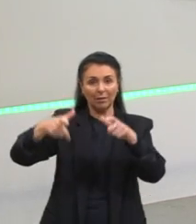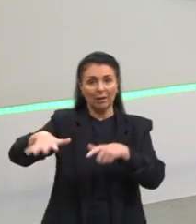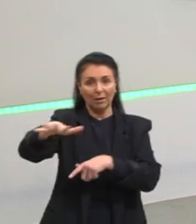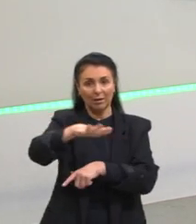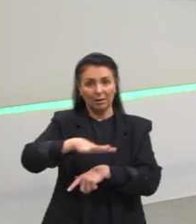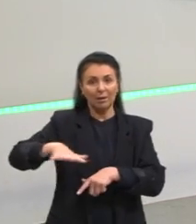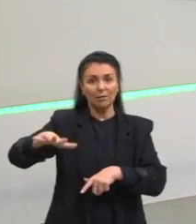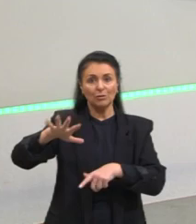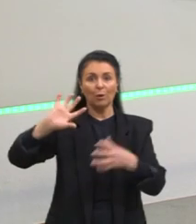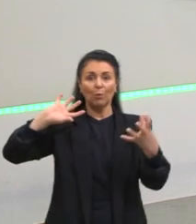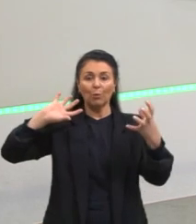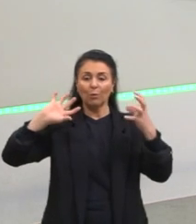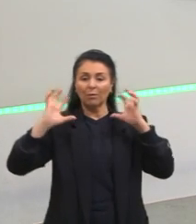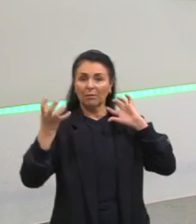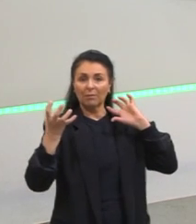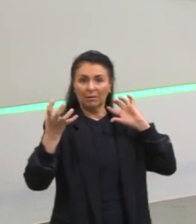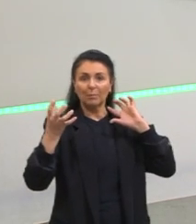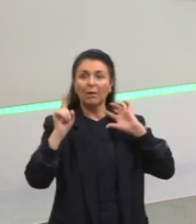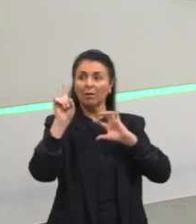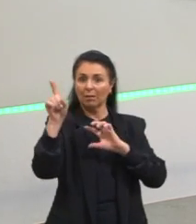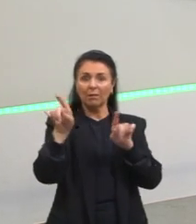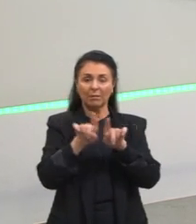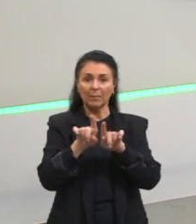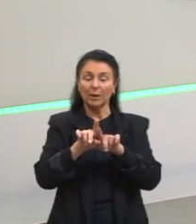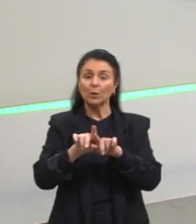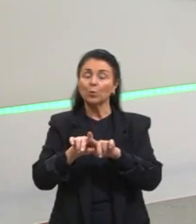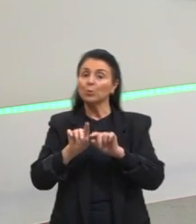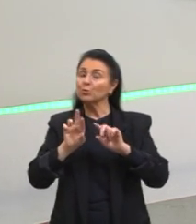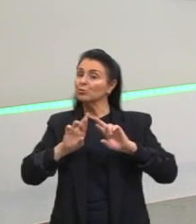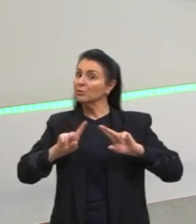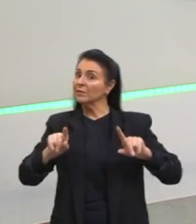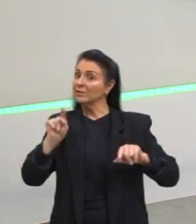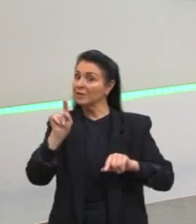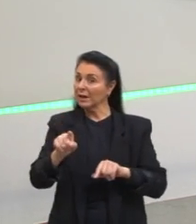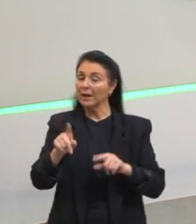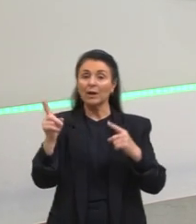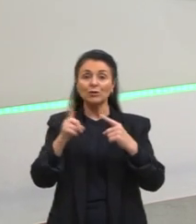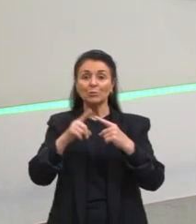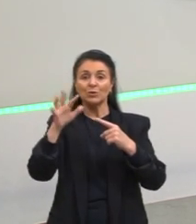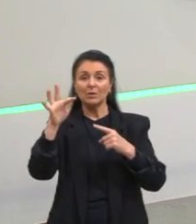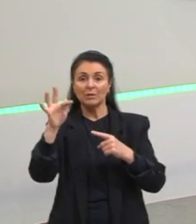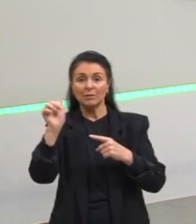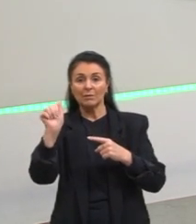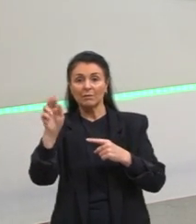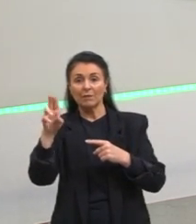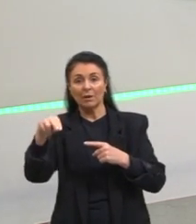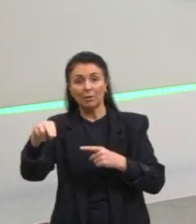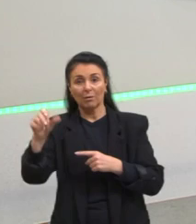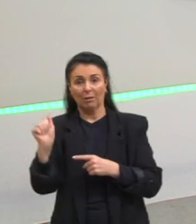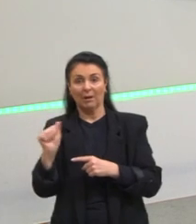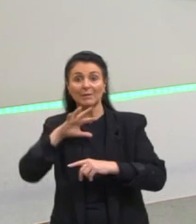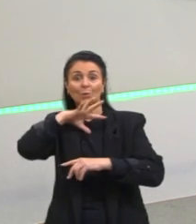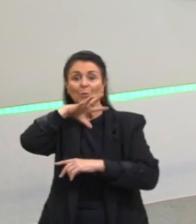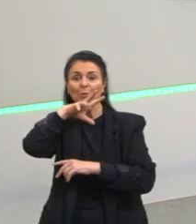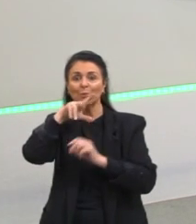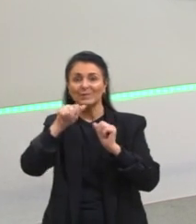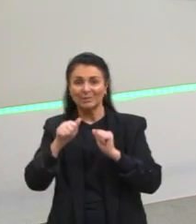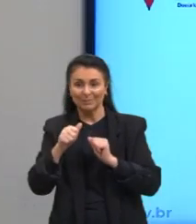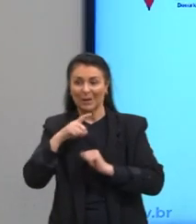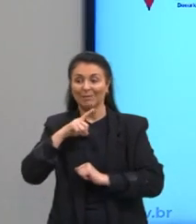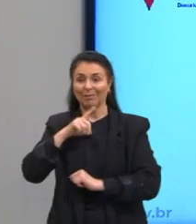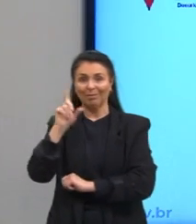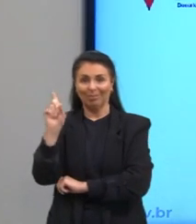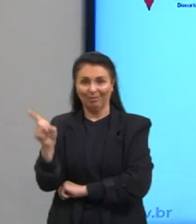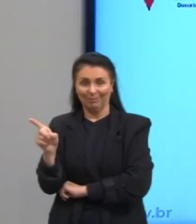clima aquela coisa toda a diferença é o tipo de Fal fauna que nós vamos ter os animais que a gente vai ter ali né E olha